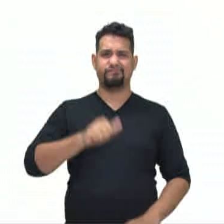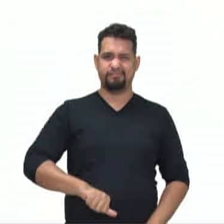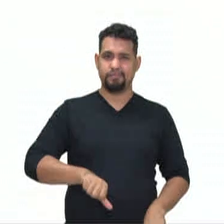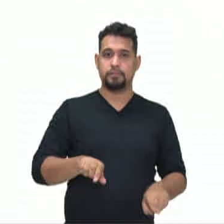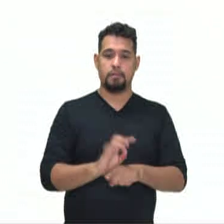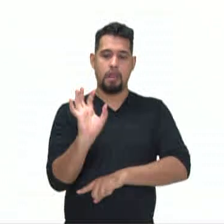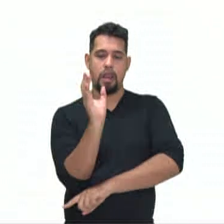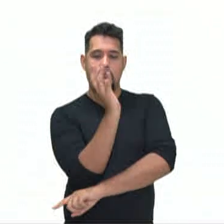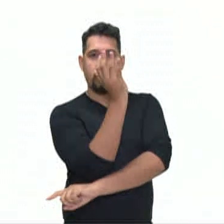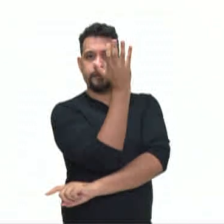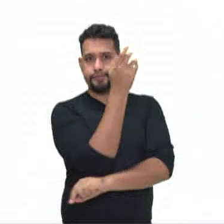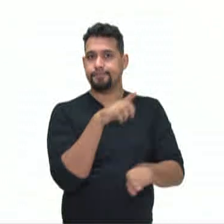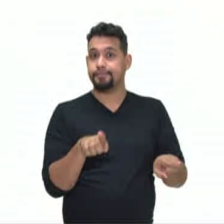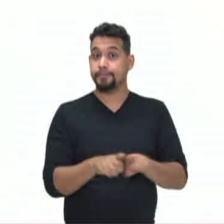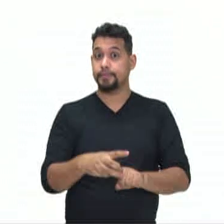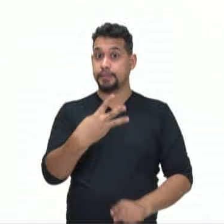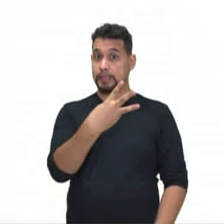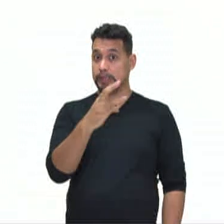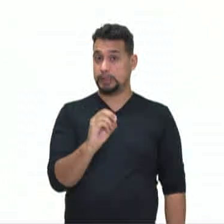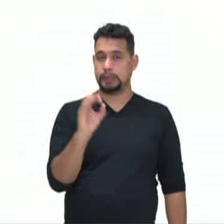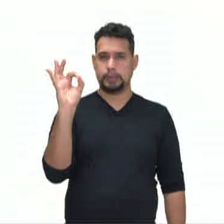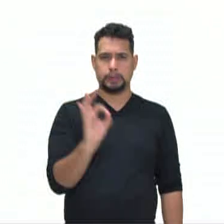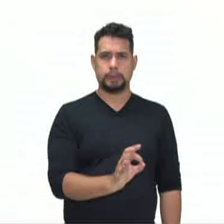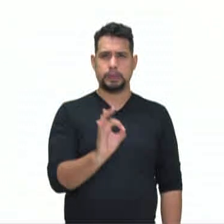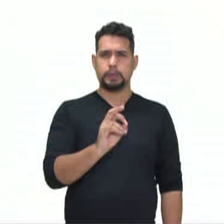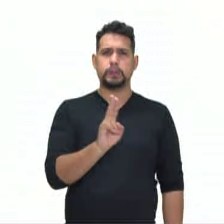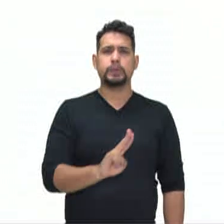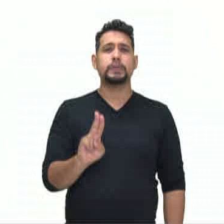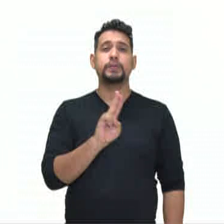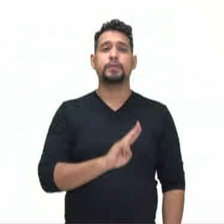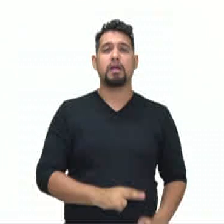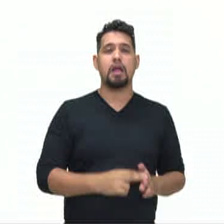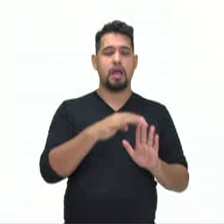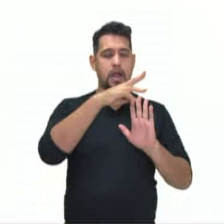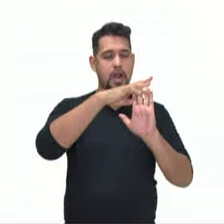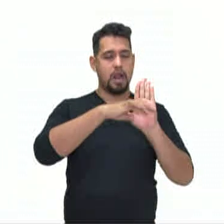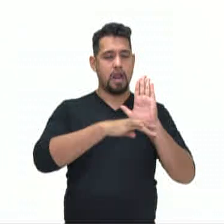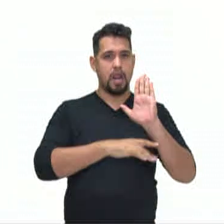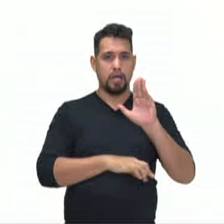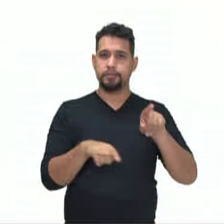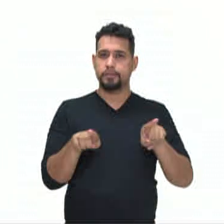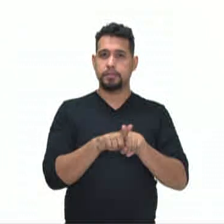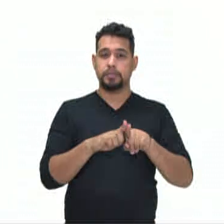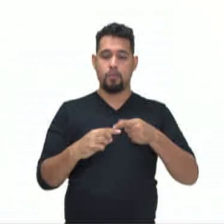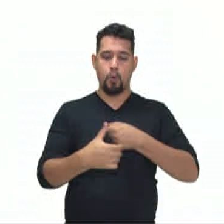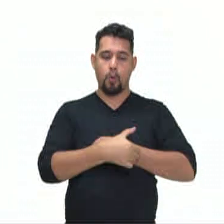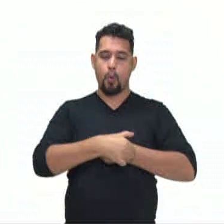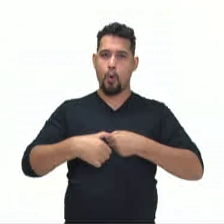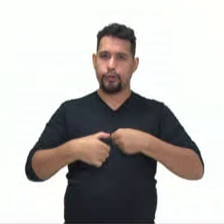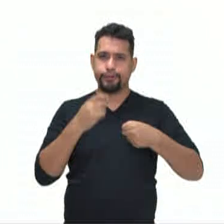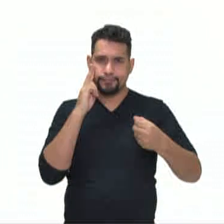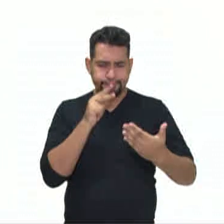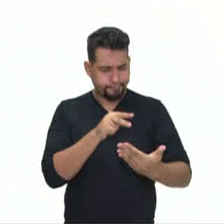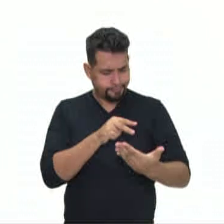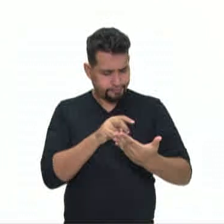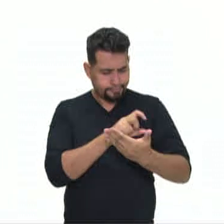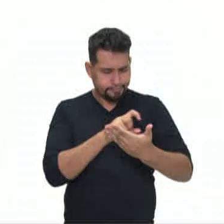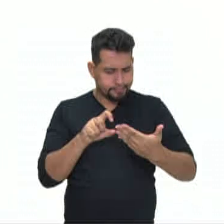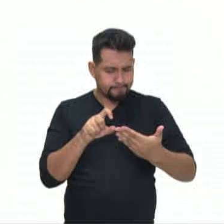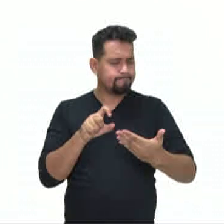meio ambiente. E 30% conferem a lista de ingredientes dos rótulos. E